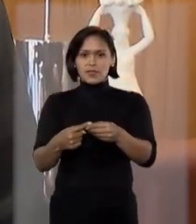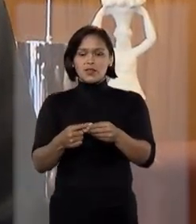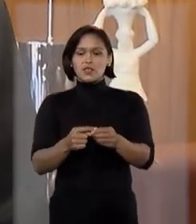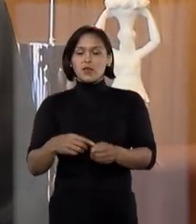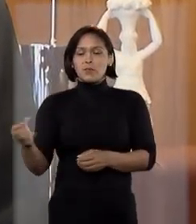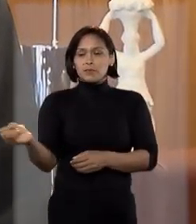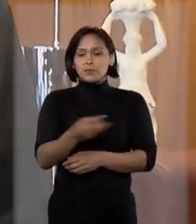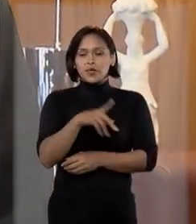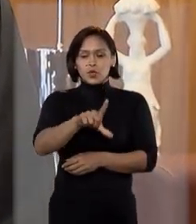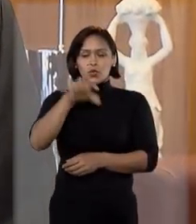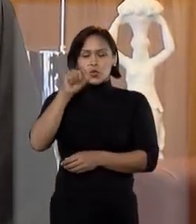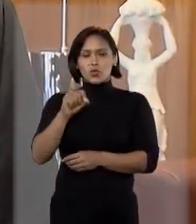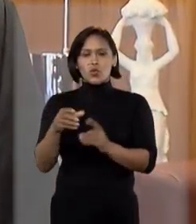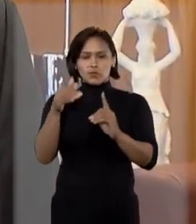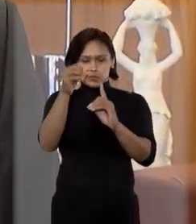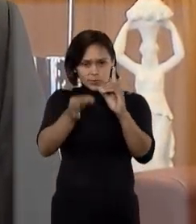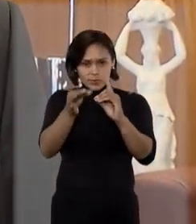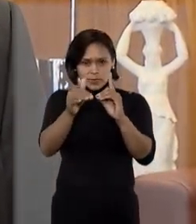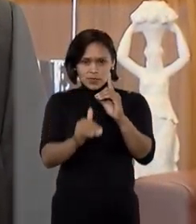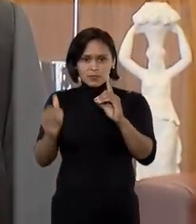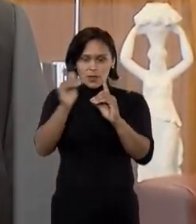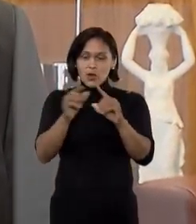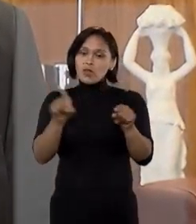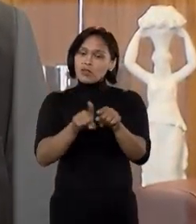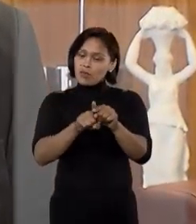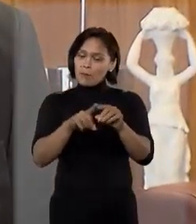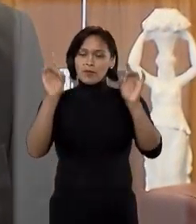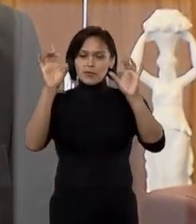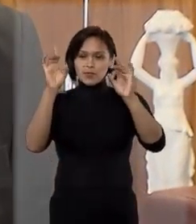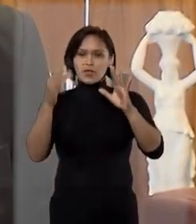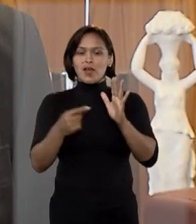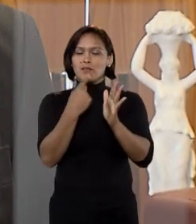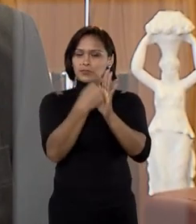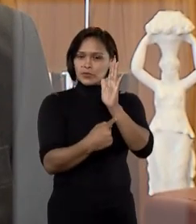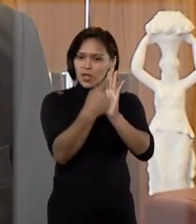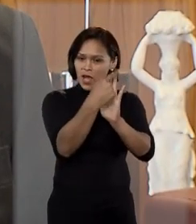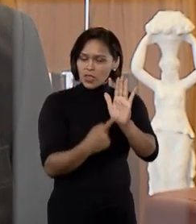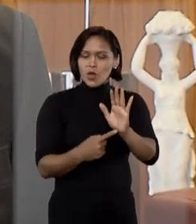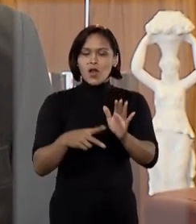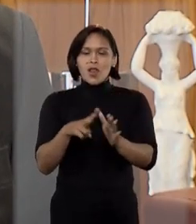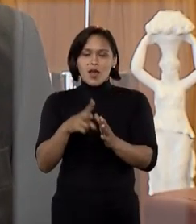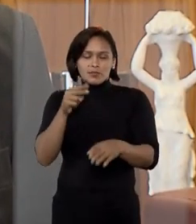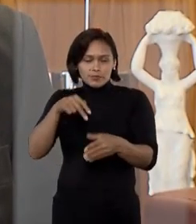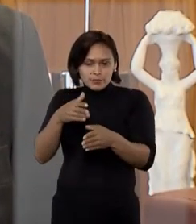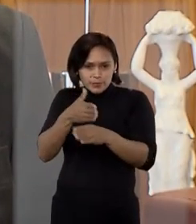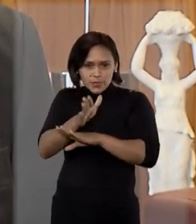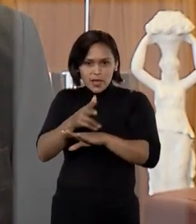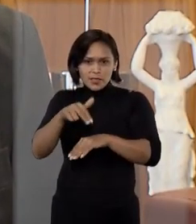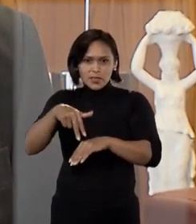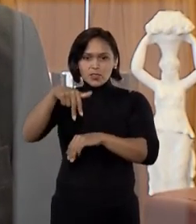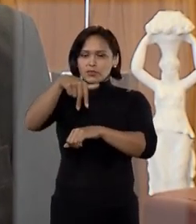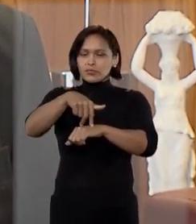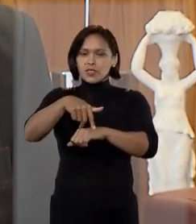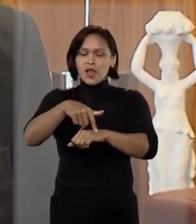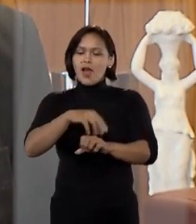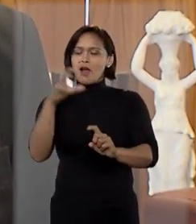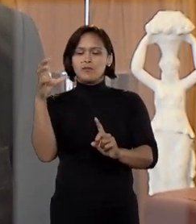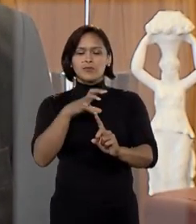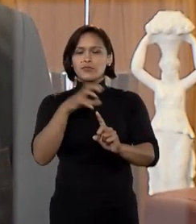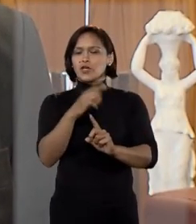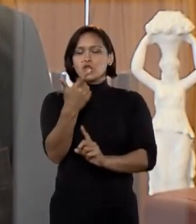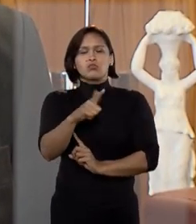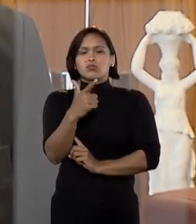novo desembargador. Foi destacado também que a decisão, embora tenha anulado os atos que levaram à posse de Osmar Nunes Júnior, não afetou os atos